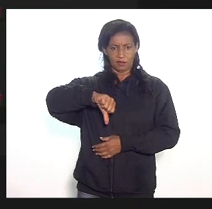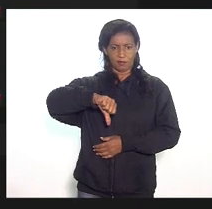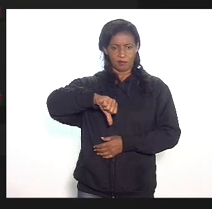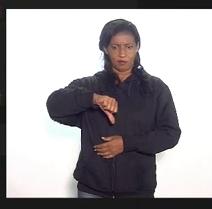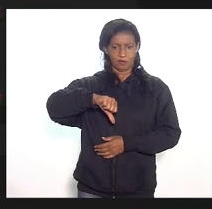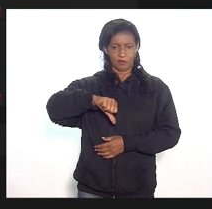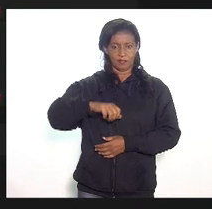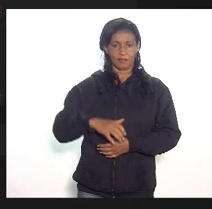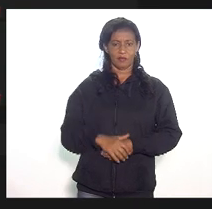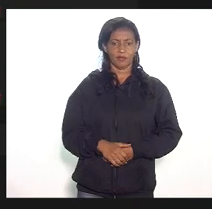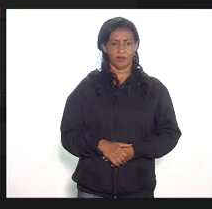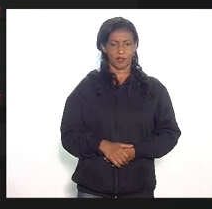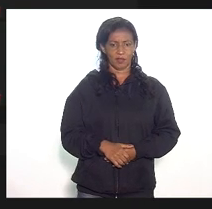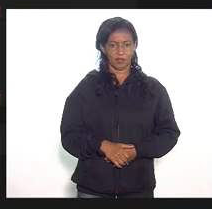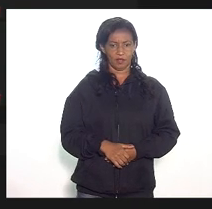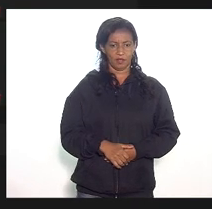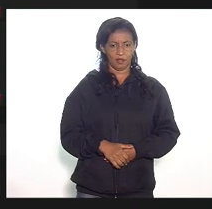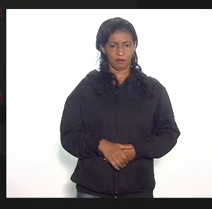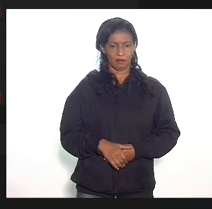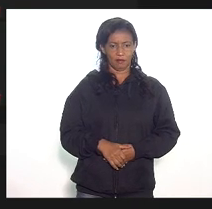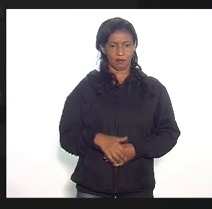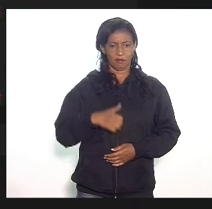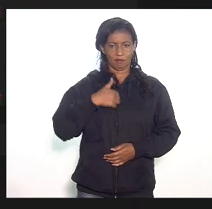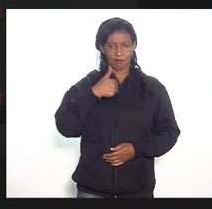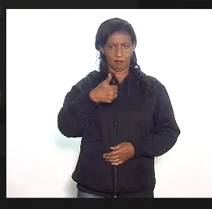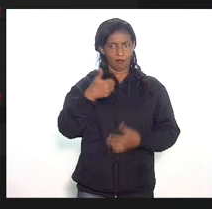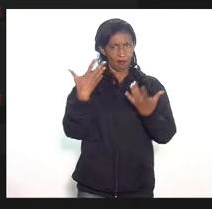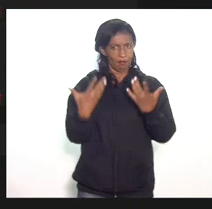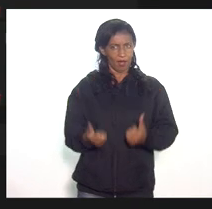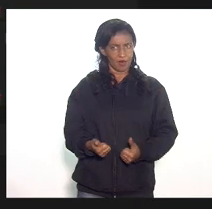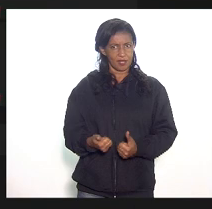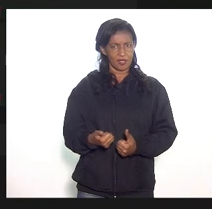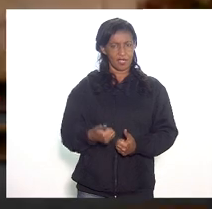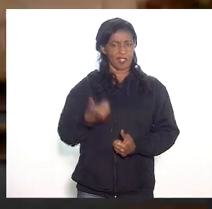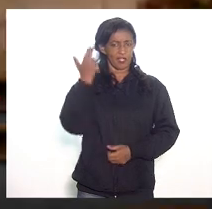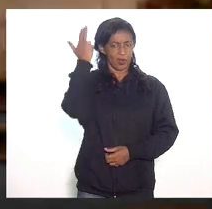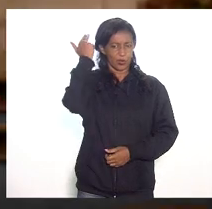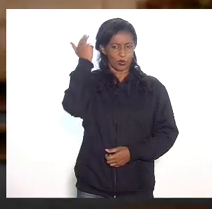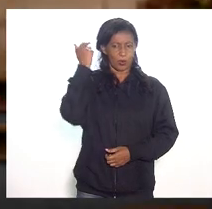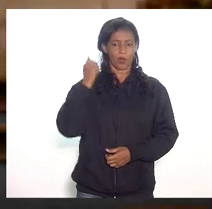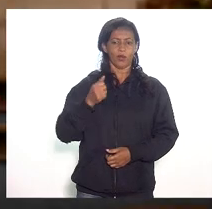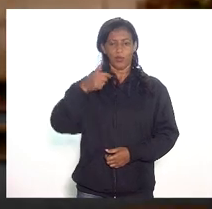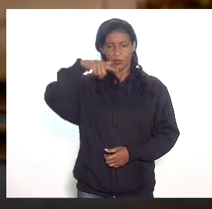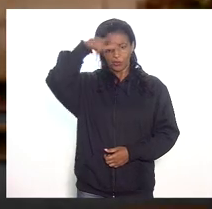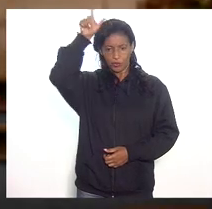Vota com o Luiz Paulo. isso, deputado Eleomar? 3 a 2.